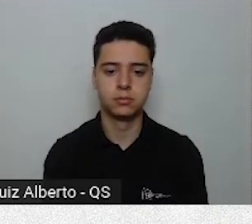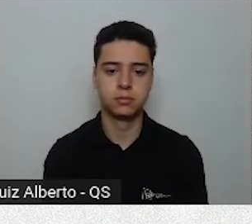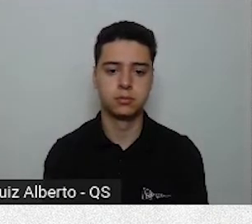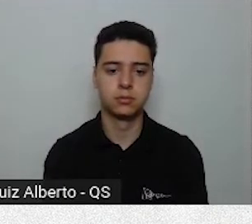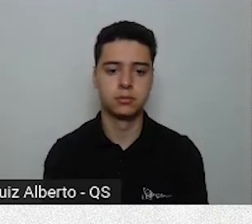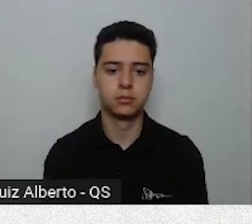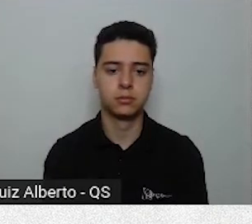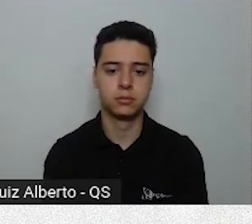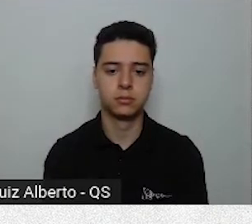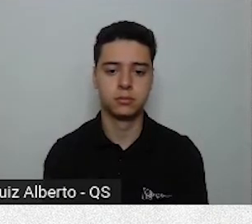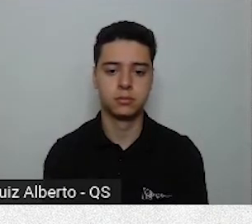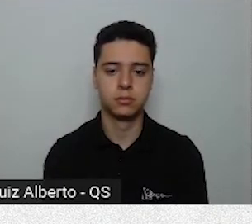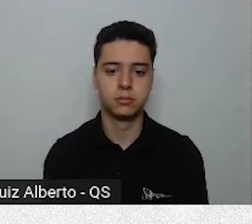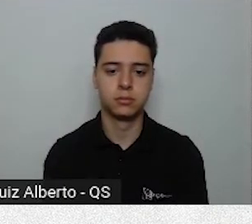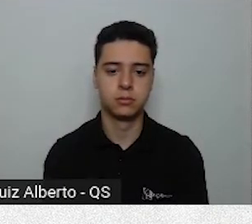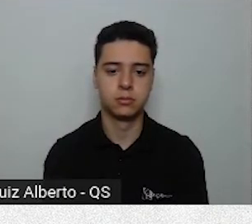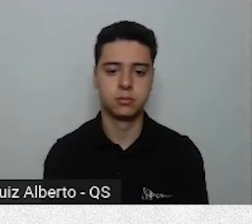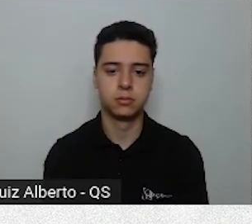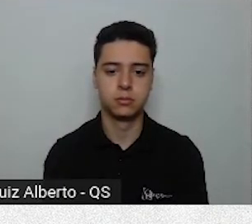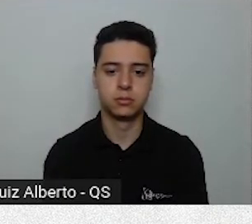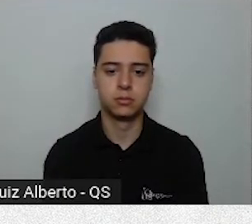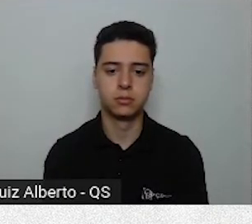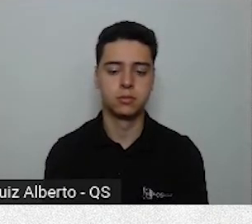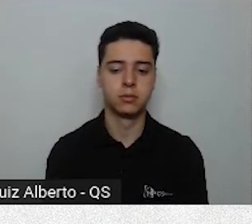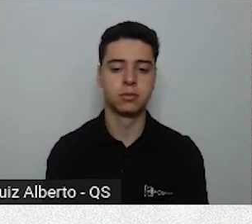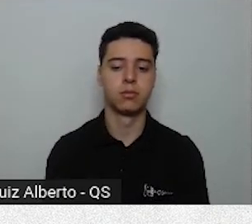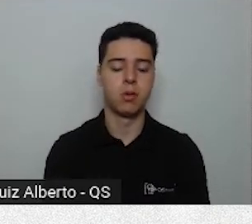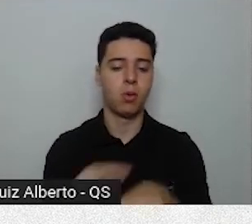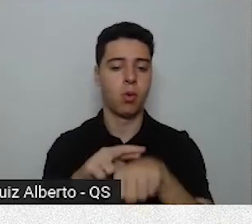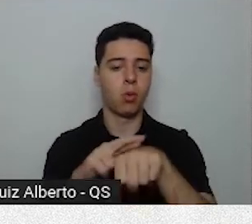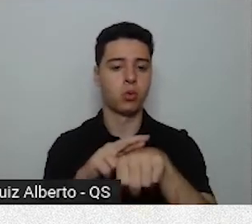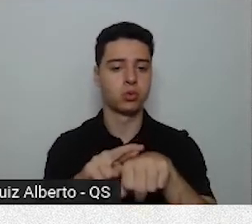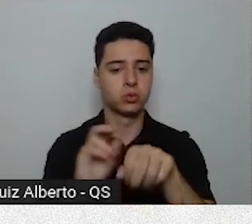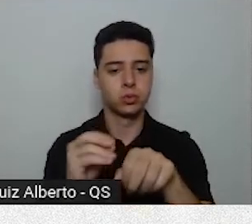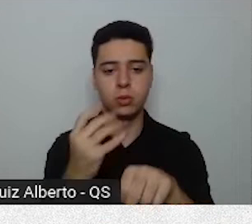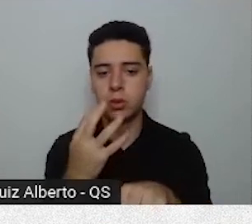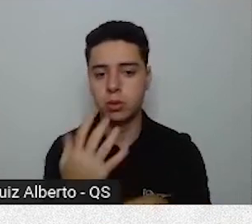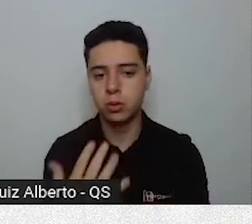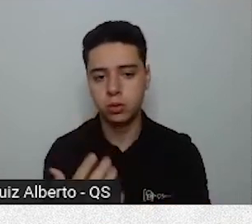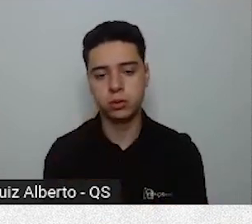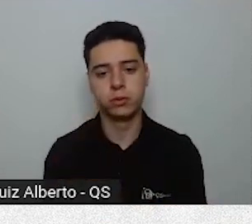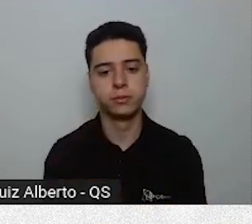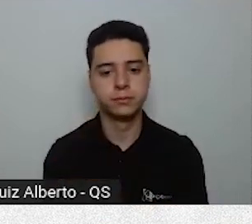do repolho roxo aqui, nesse canto.